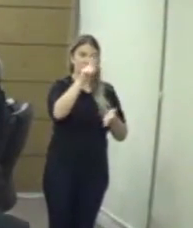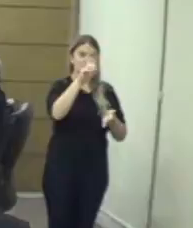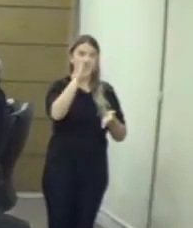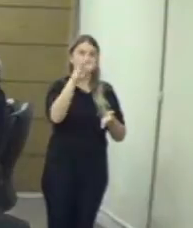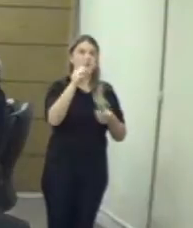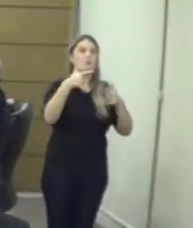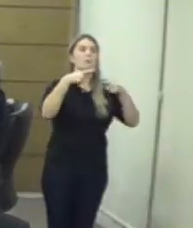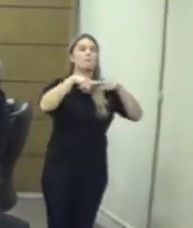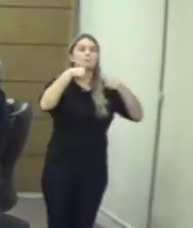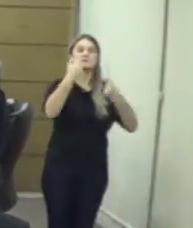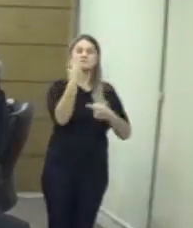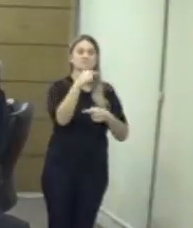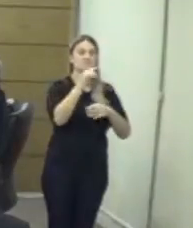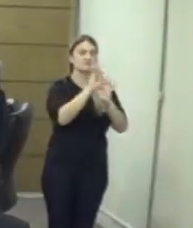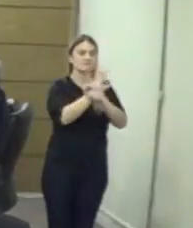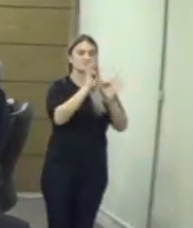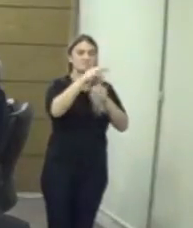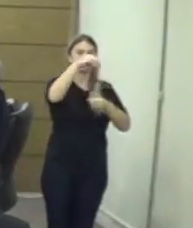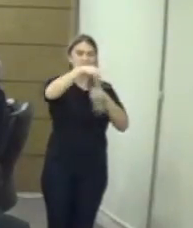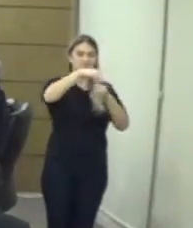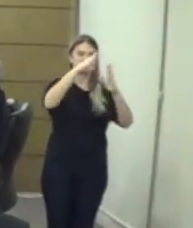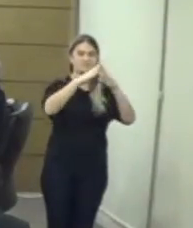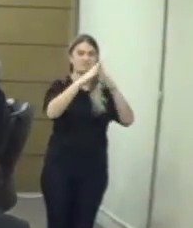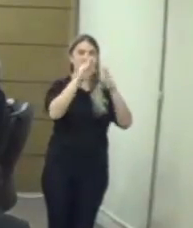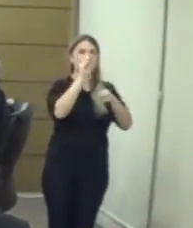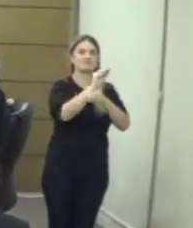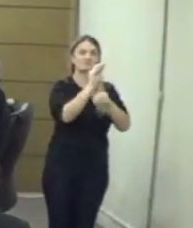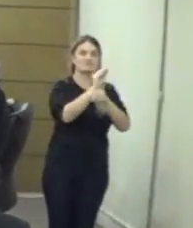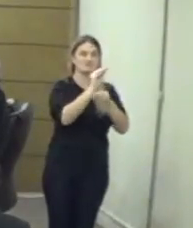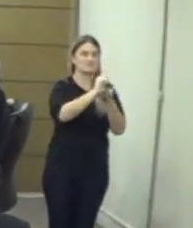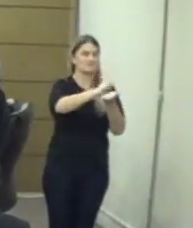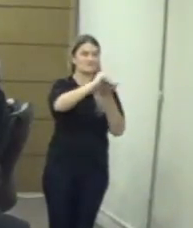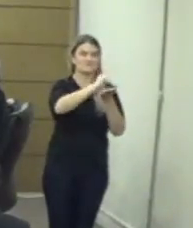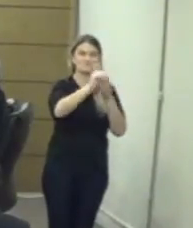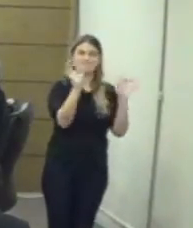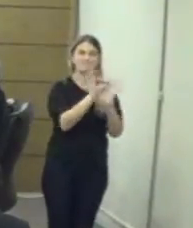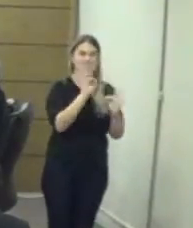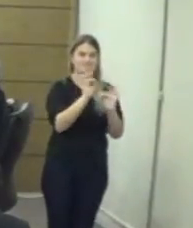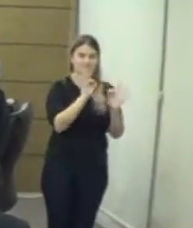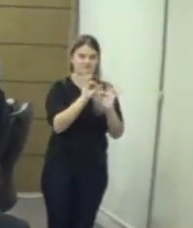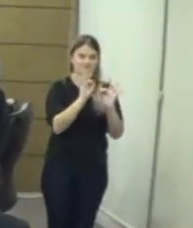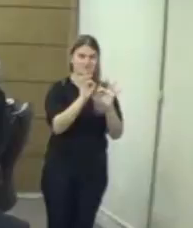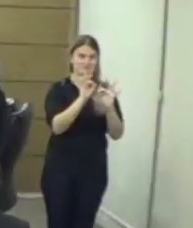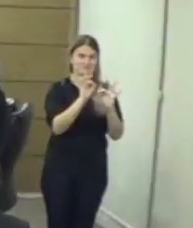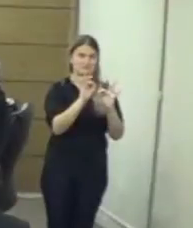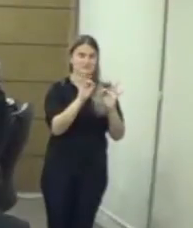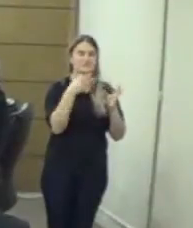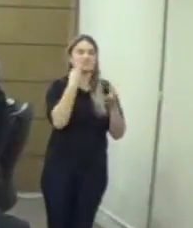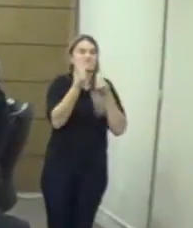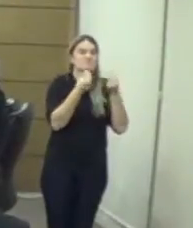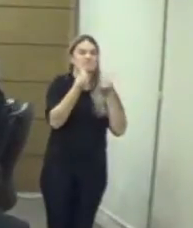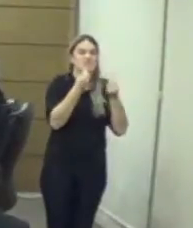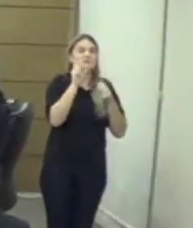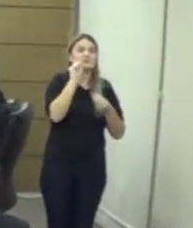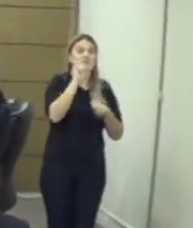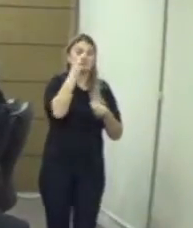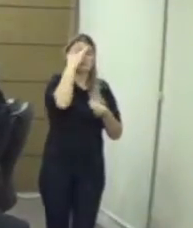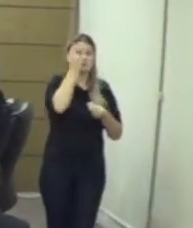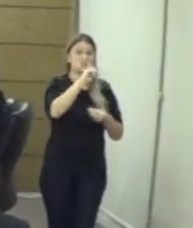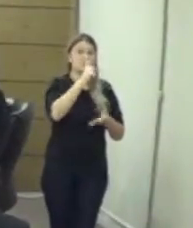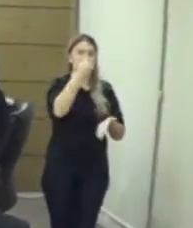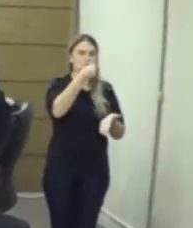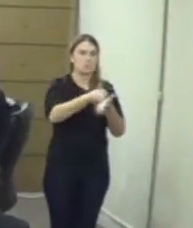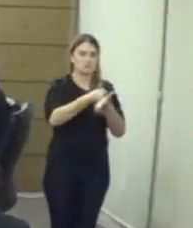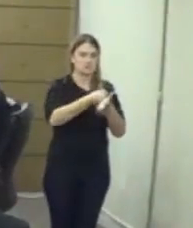e até hoje não têm tratamento que o governo pode tudo pode agora falha você não paga não está com as contas em dia